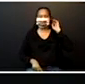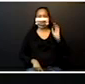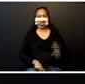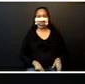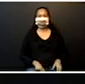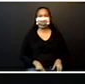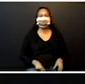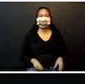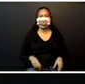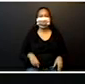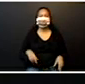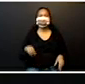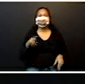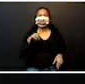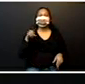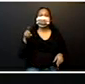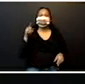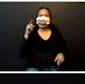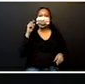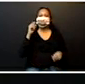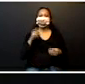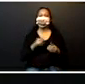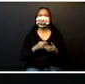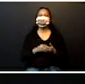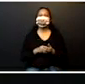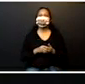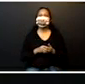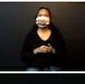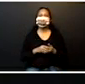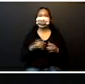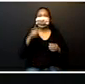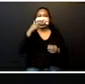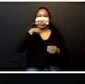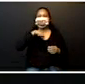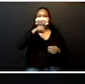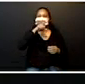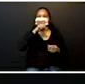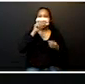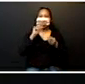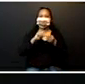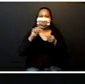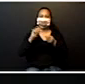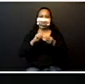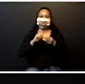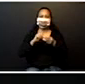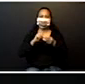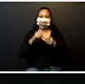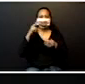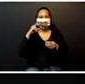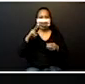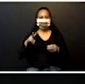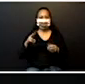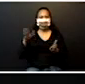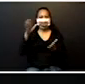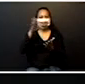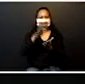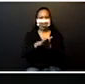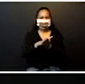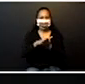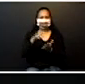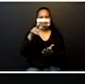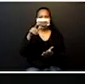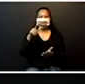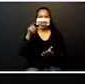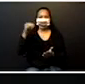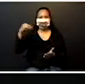estar fazendo isso, acontece muito em receitas que a mamãe faz, tá certo? Então, olha lá, dobrem a folha de papel